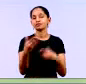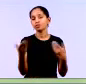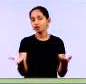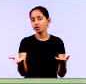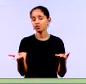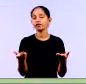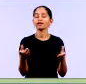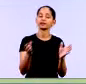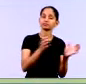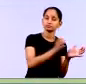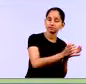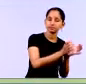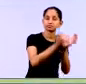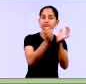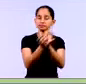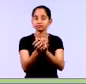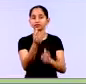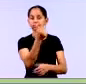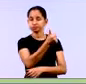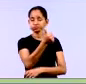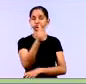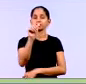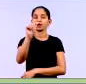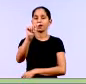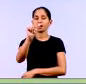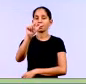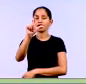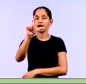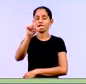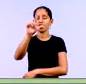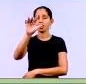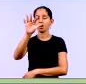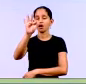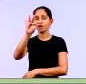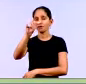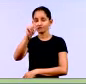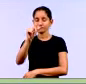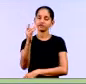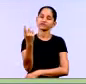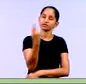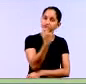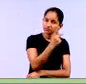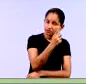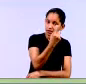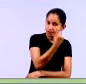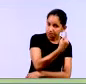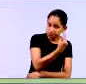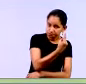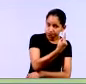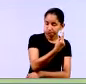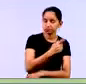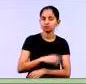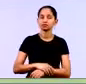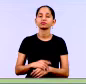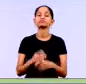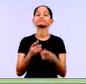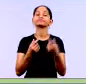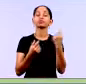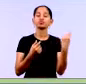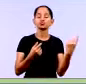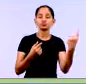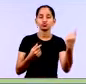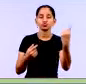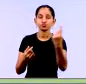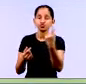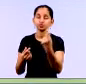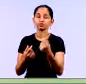de matéria-prima alfa? Então, ó, quantidade de matéria-prima por produto.